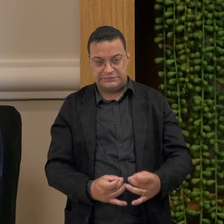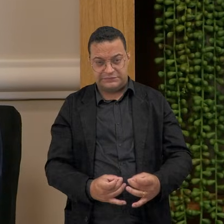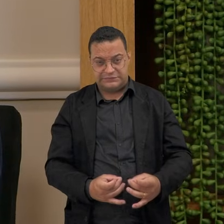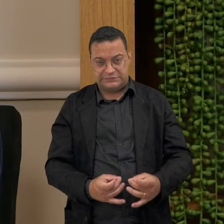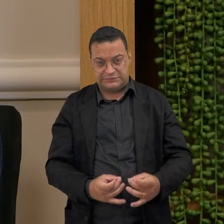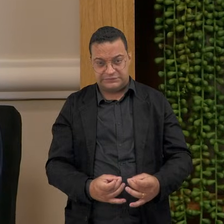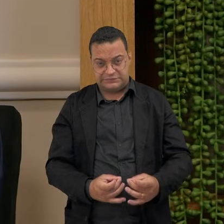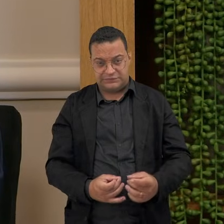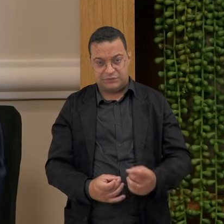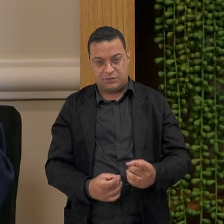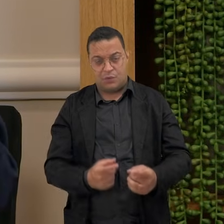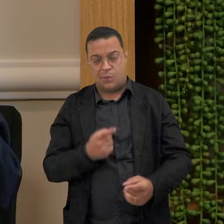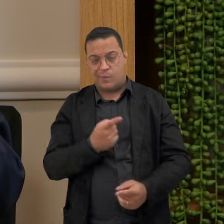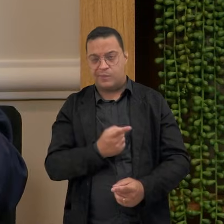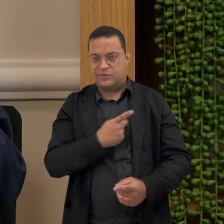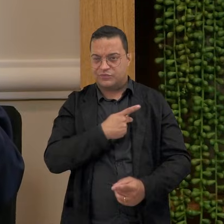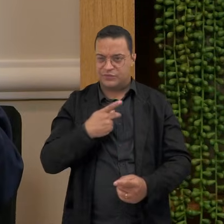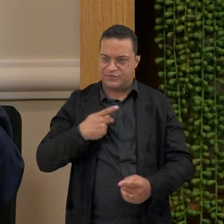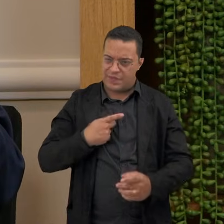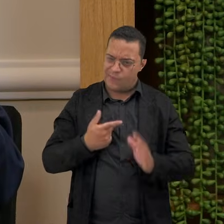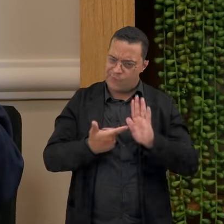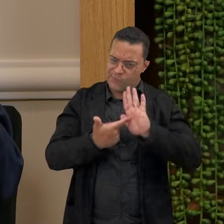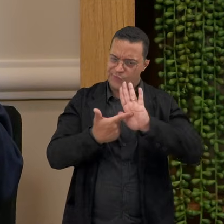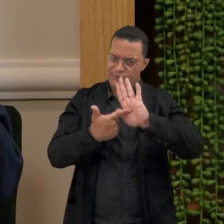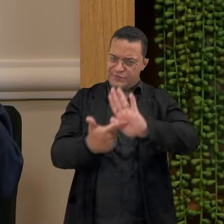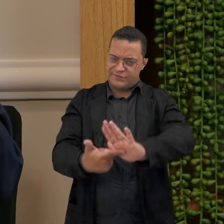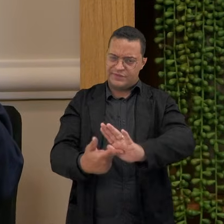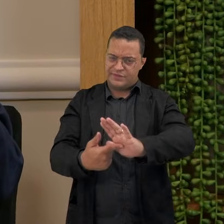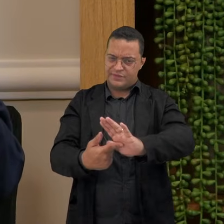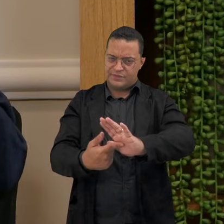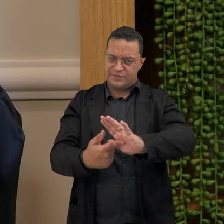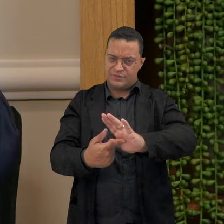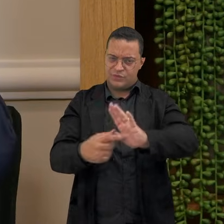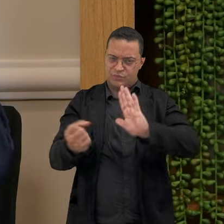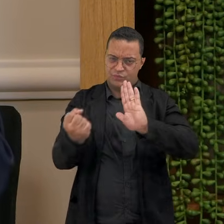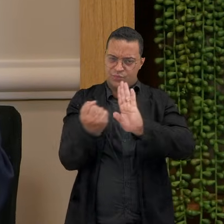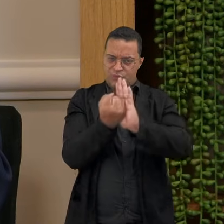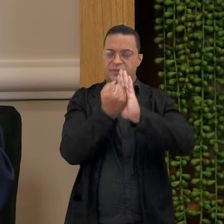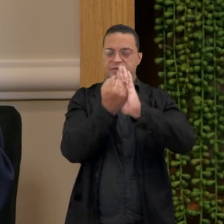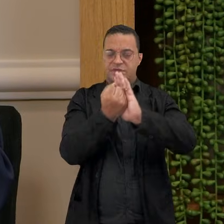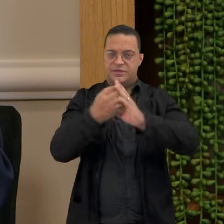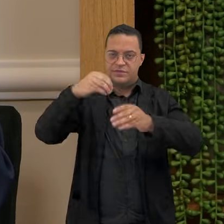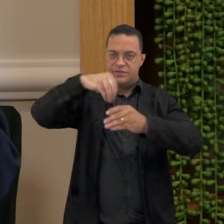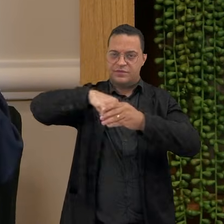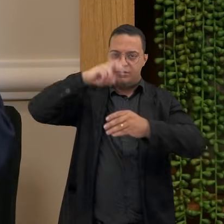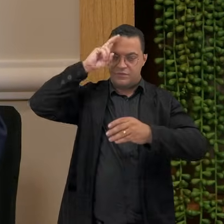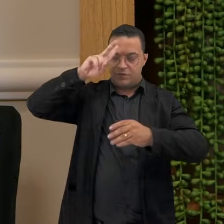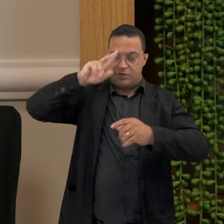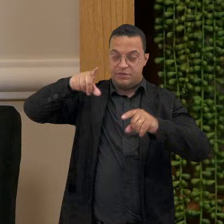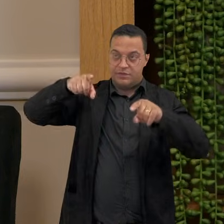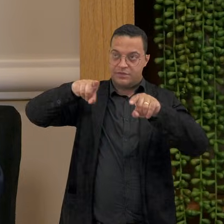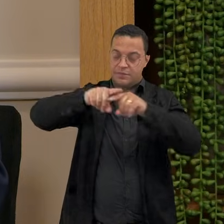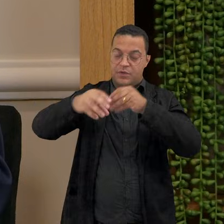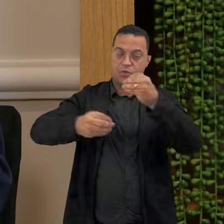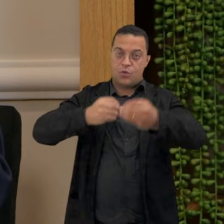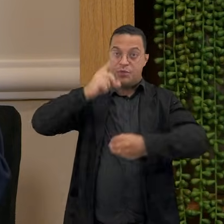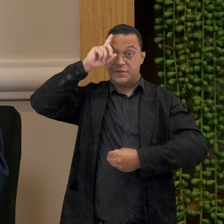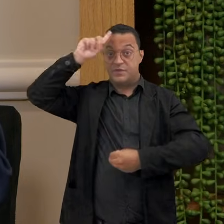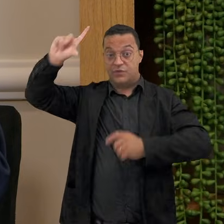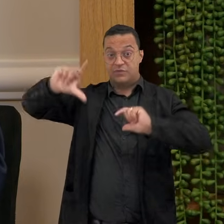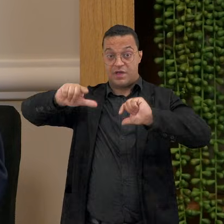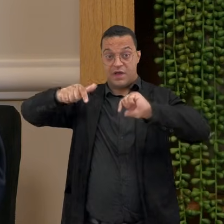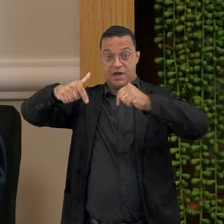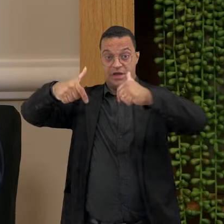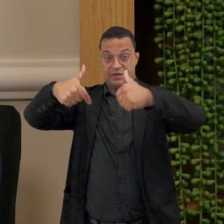pastor Fernando, está destacando, né, o modo como Deus ele interviu na história para